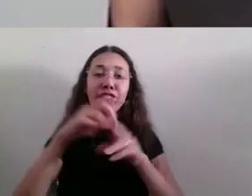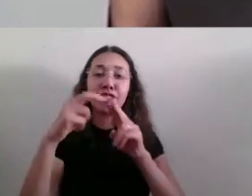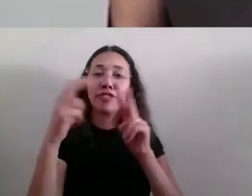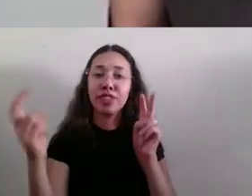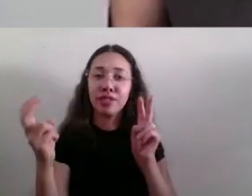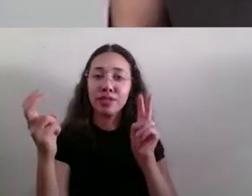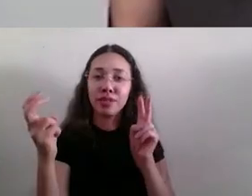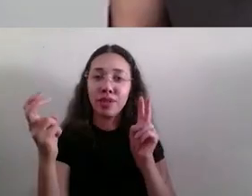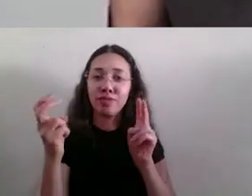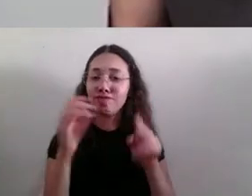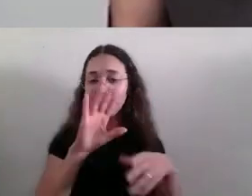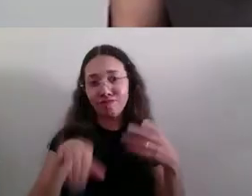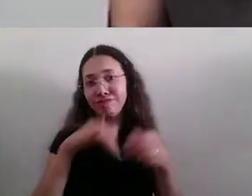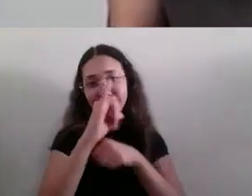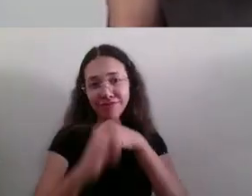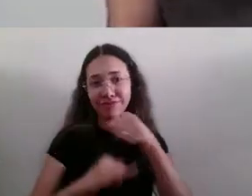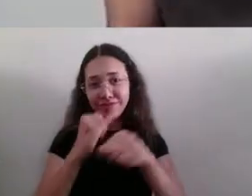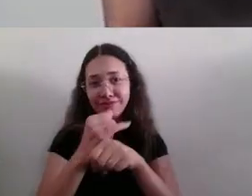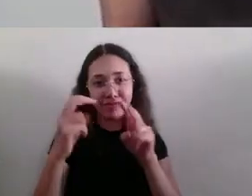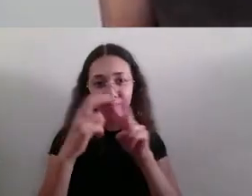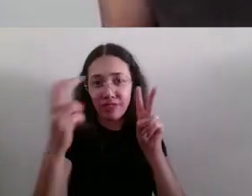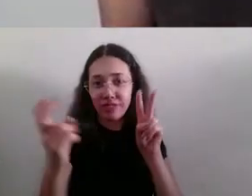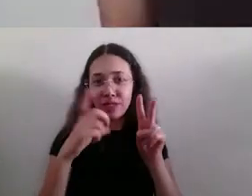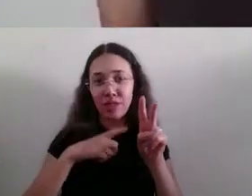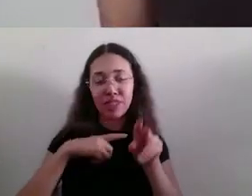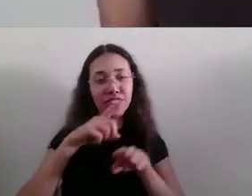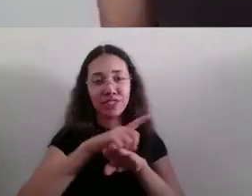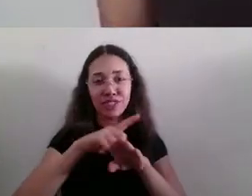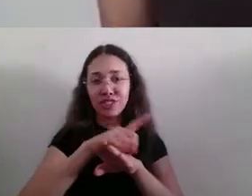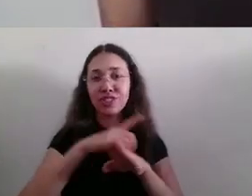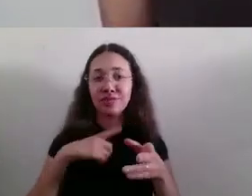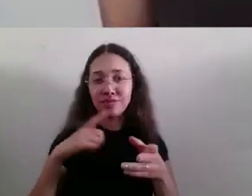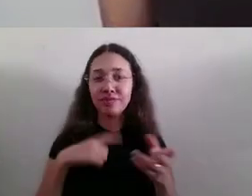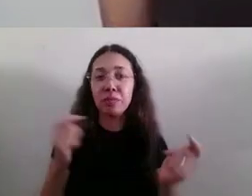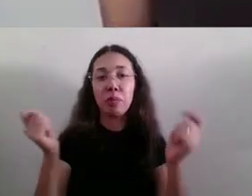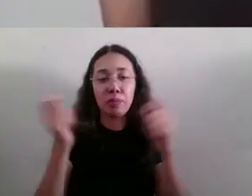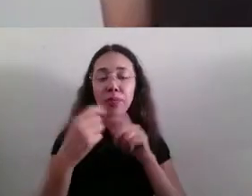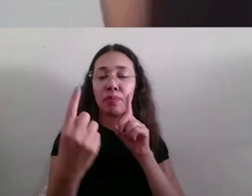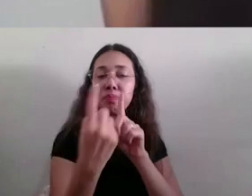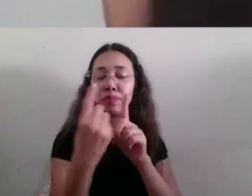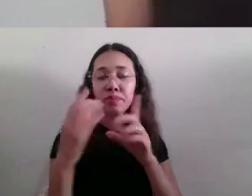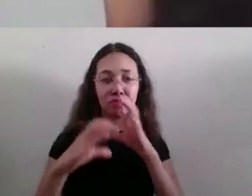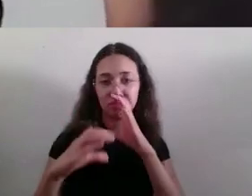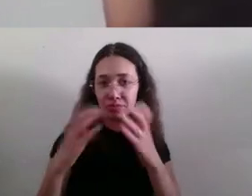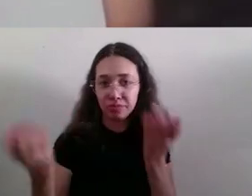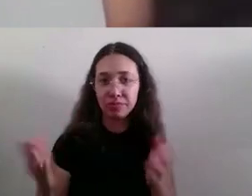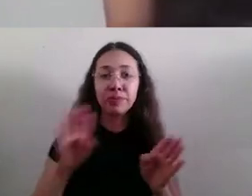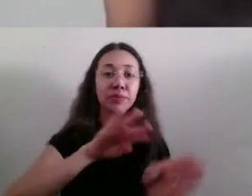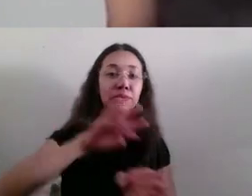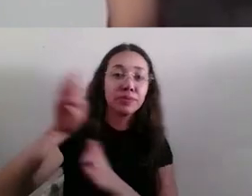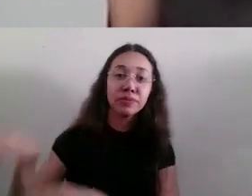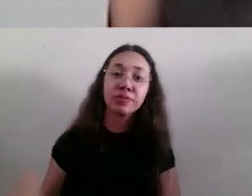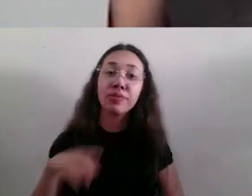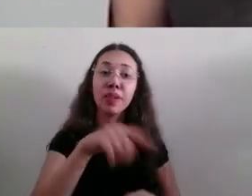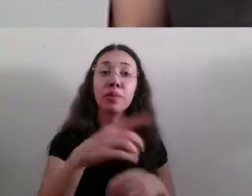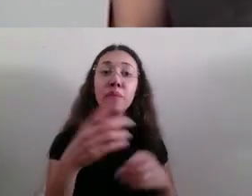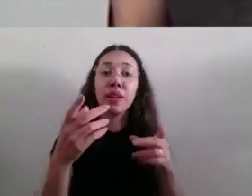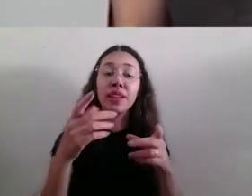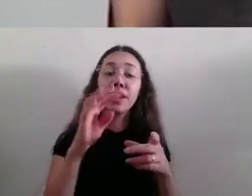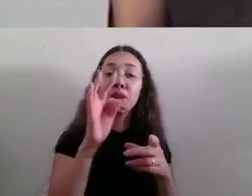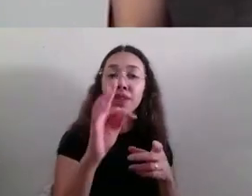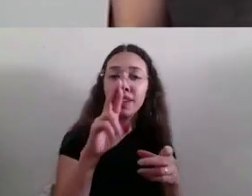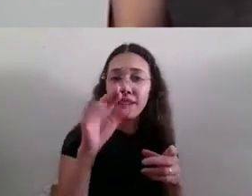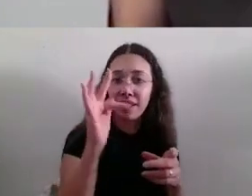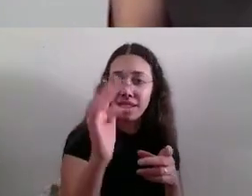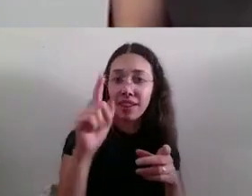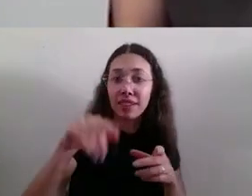da quarta região, quando a gente olha a realidade do Tribunal Regional Federal da quarta região, nós constatamos que ele é um tribunal que ele